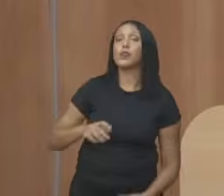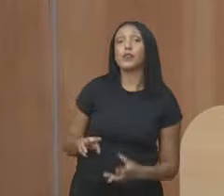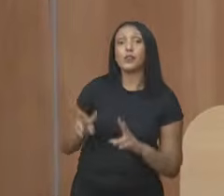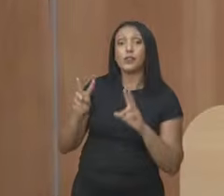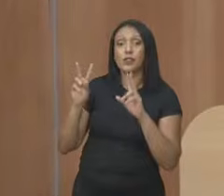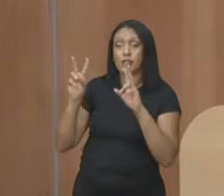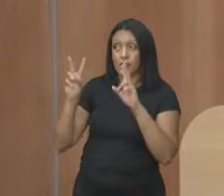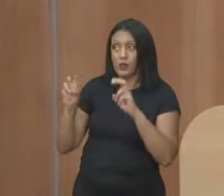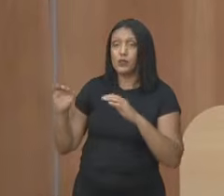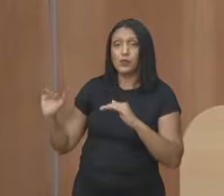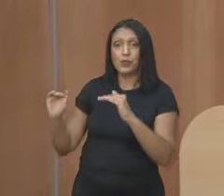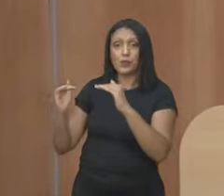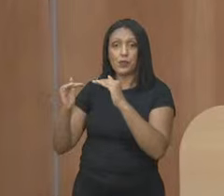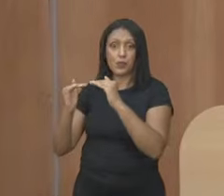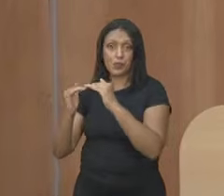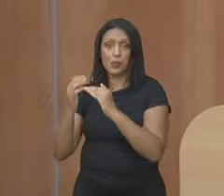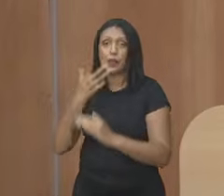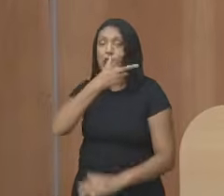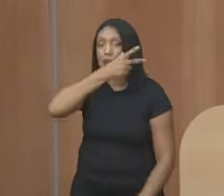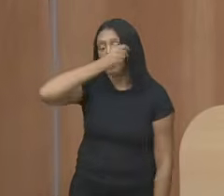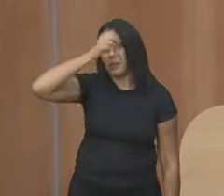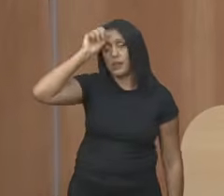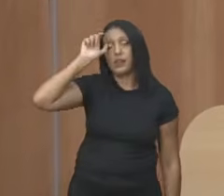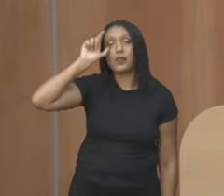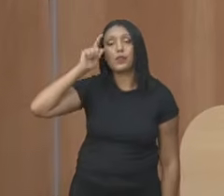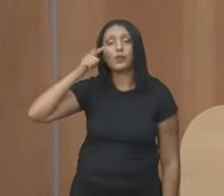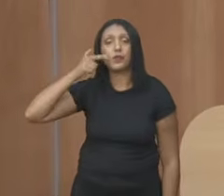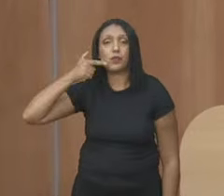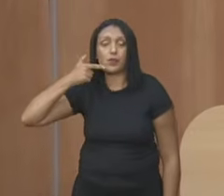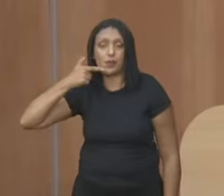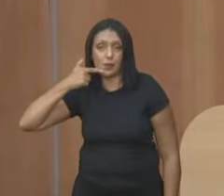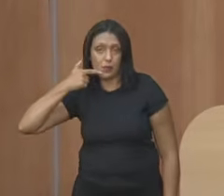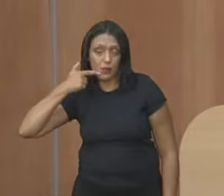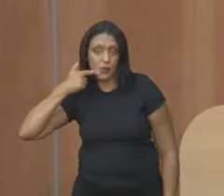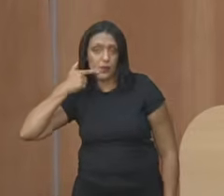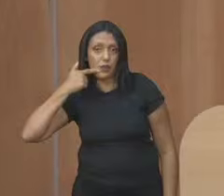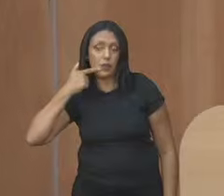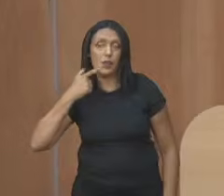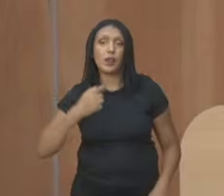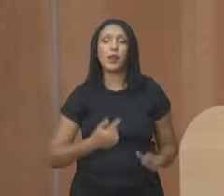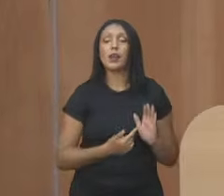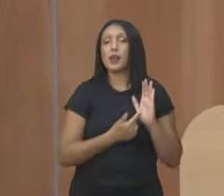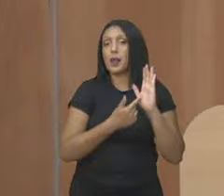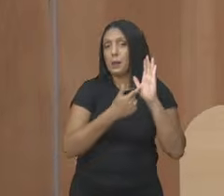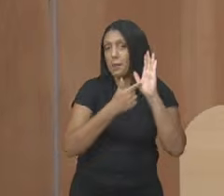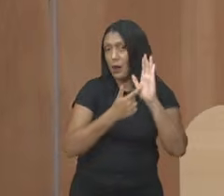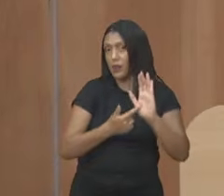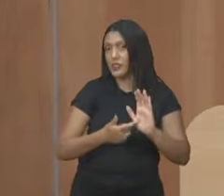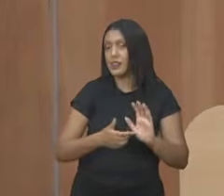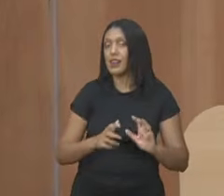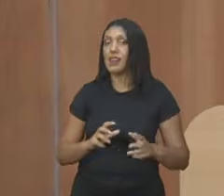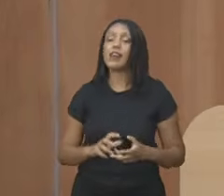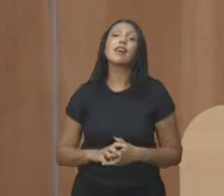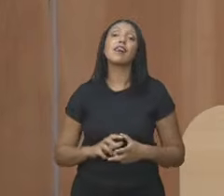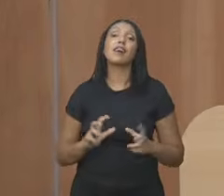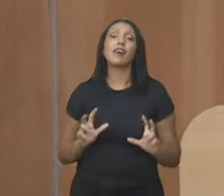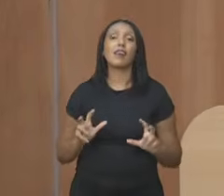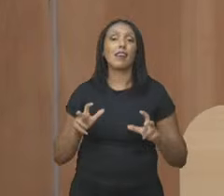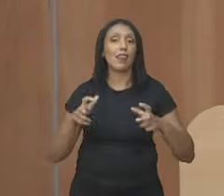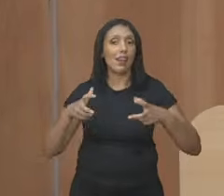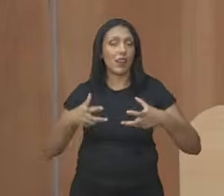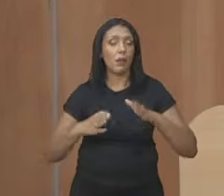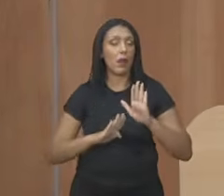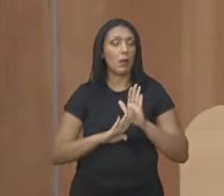que lhe são conferidas por lei, faz saber que a Câmara Municipal aprovou e ele sanciona e promulga a seguinte